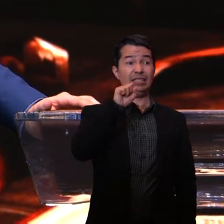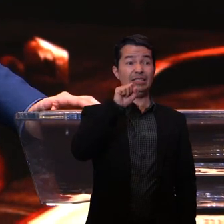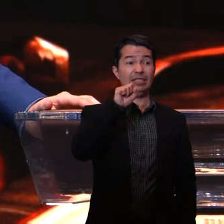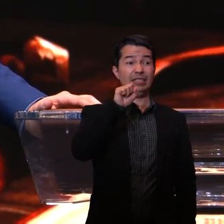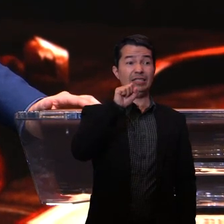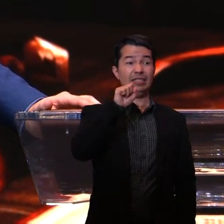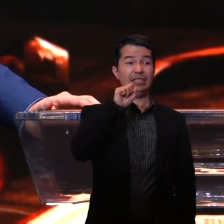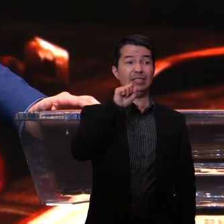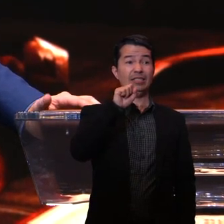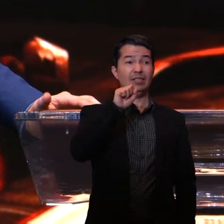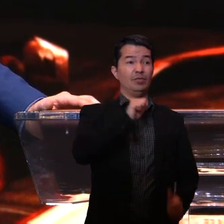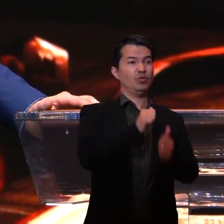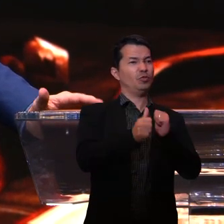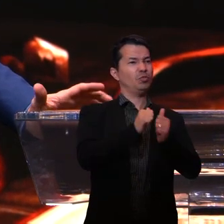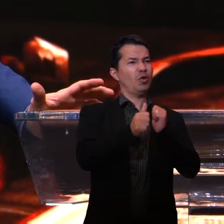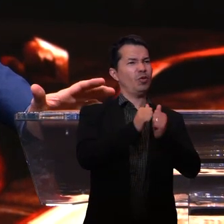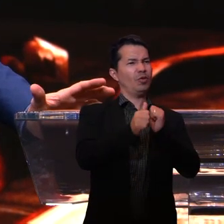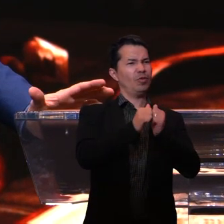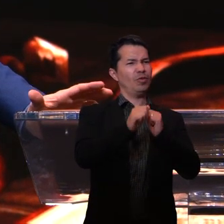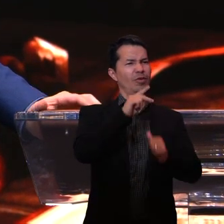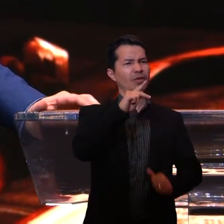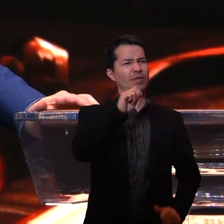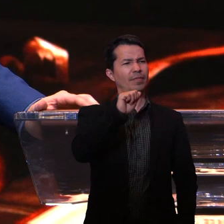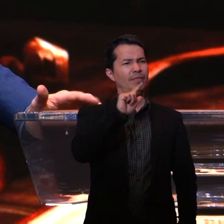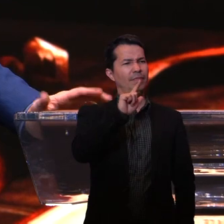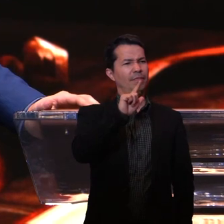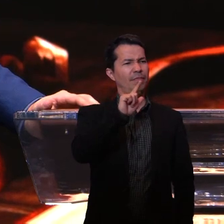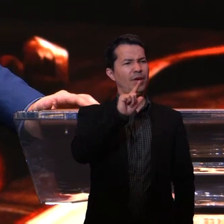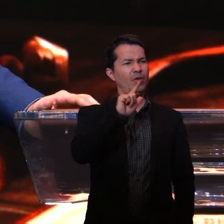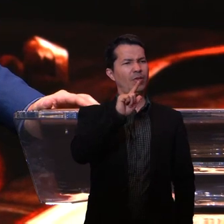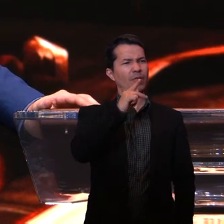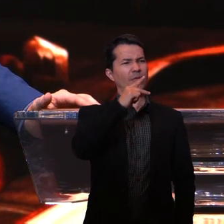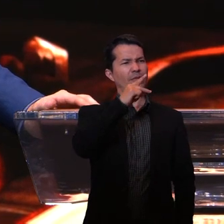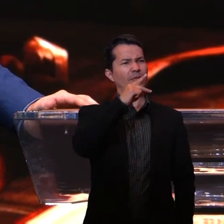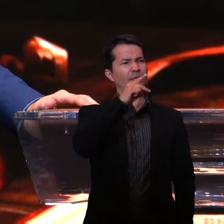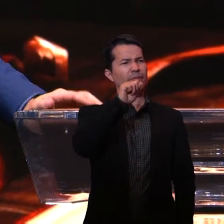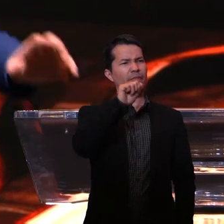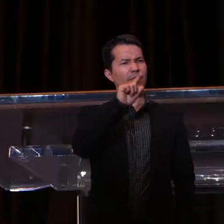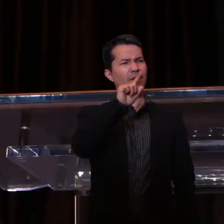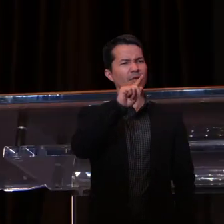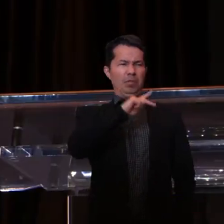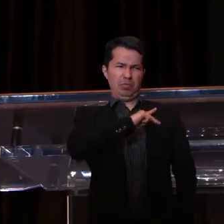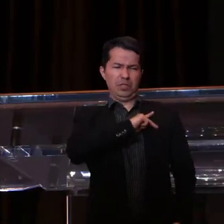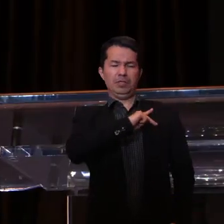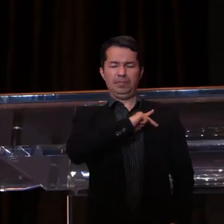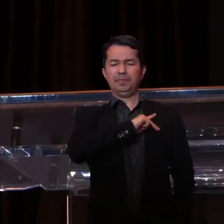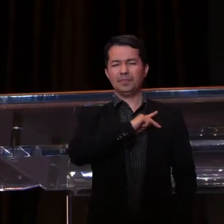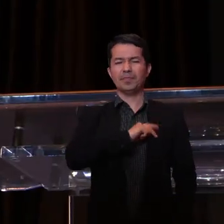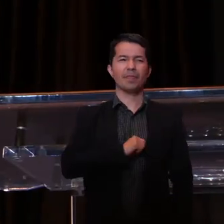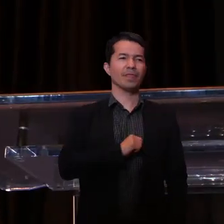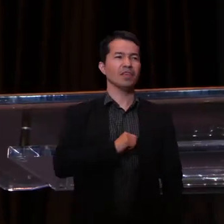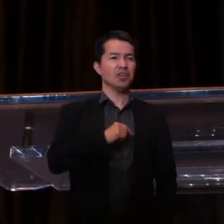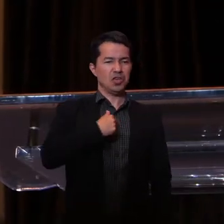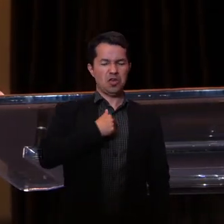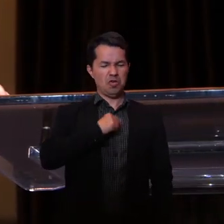3-0. E por mais que eu tivesse esperança da virada, ela